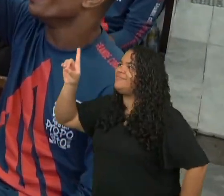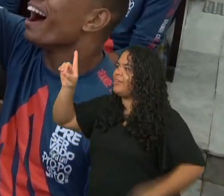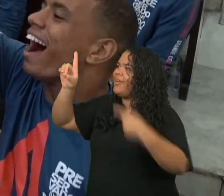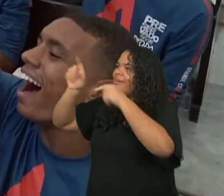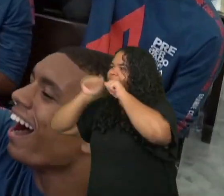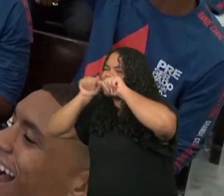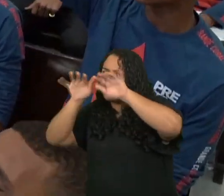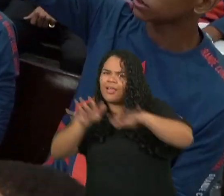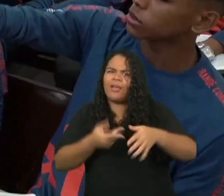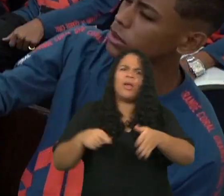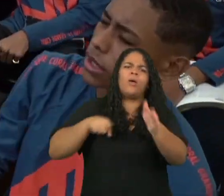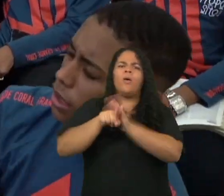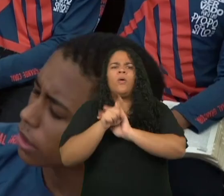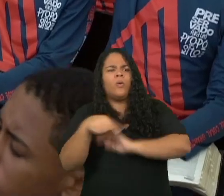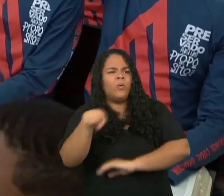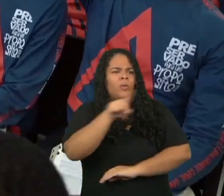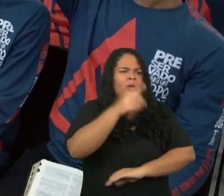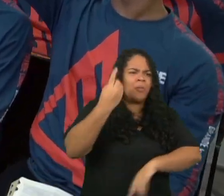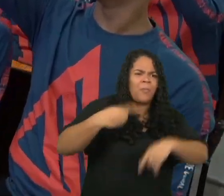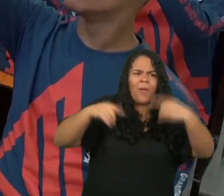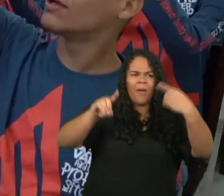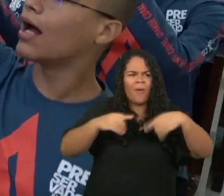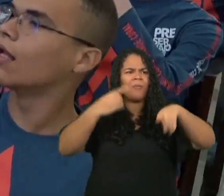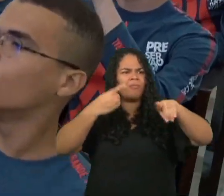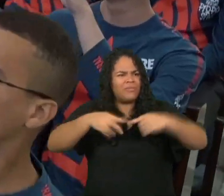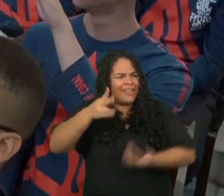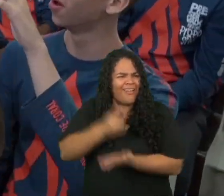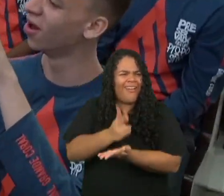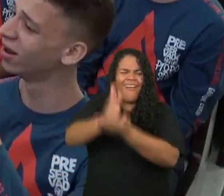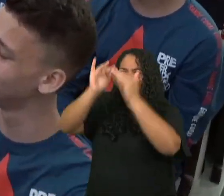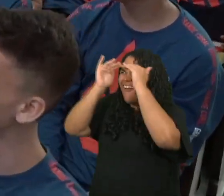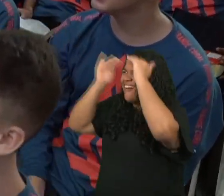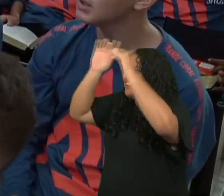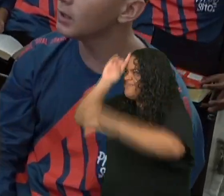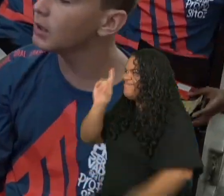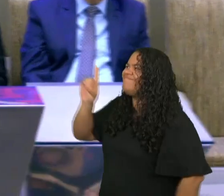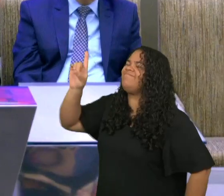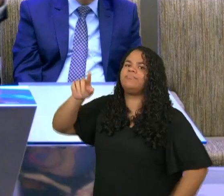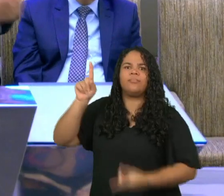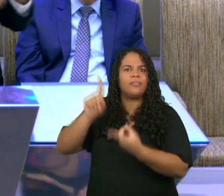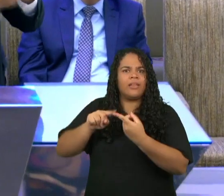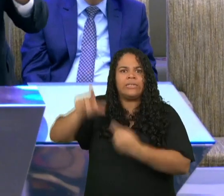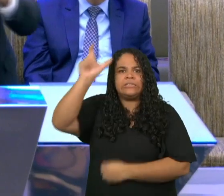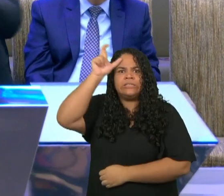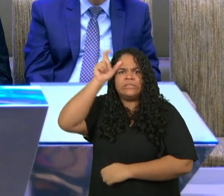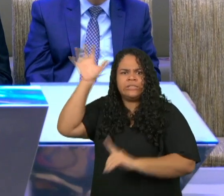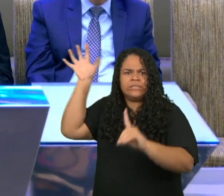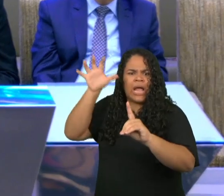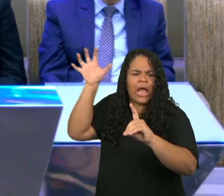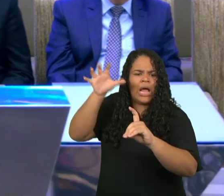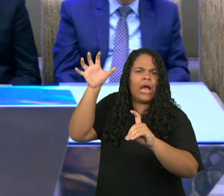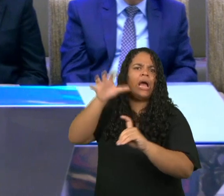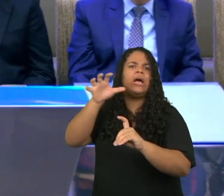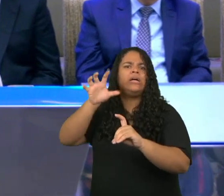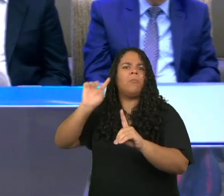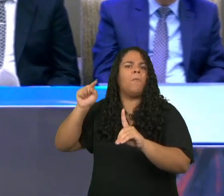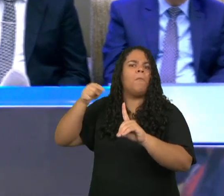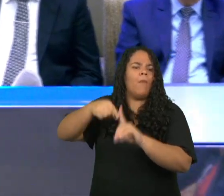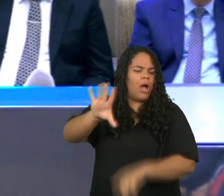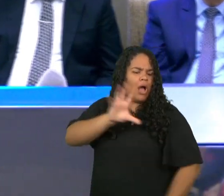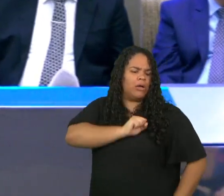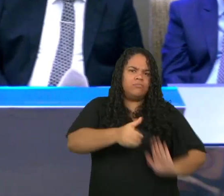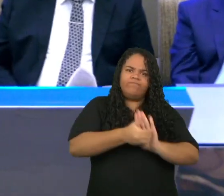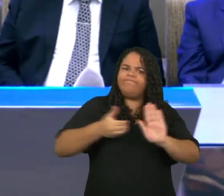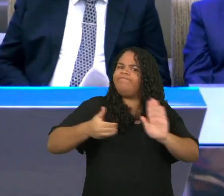Deus. Tem gente que tem sacudido no amor. Satanás está atacando de cheio o teu amor por ele. Mas você vai sair